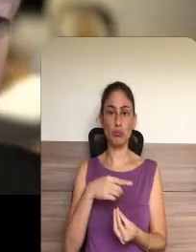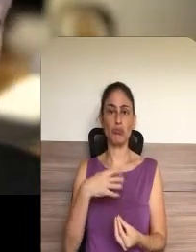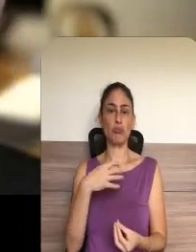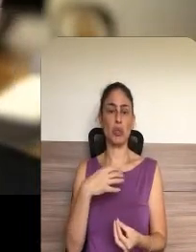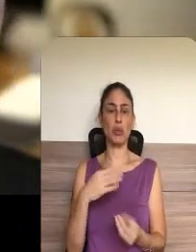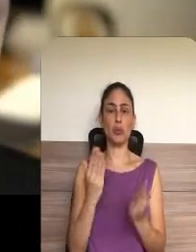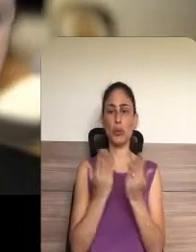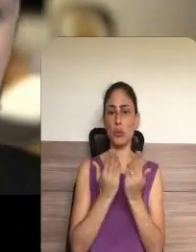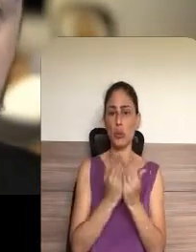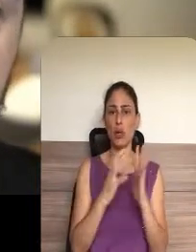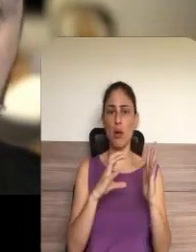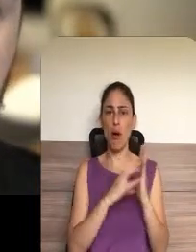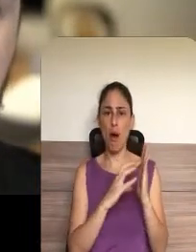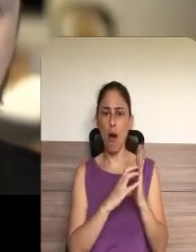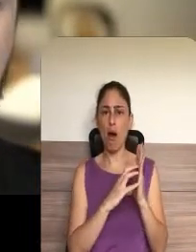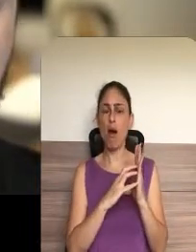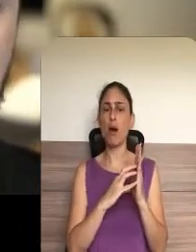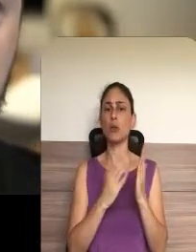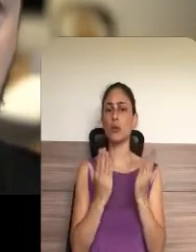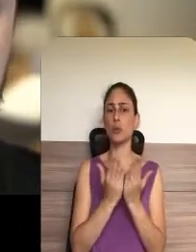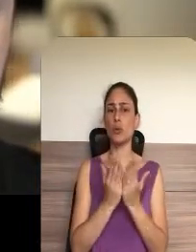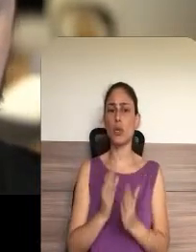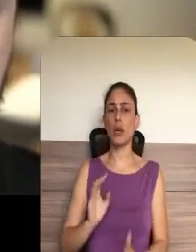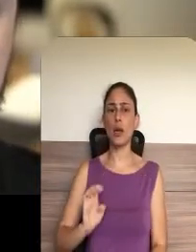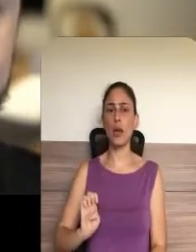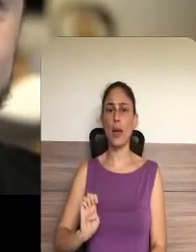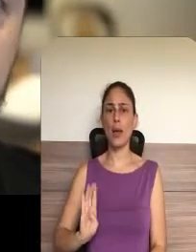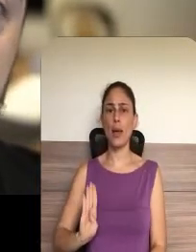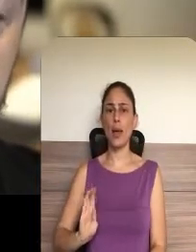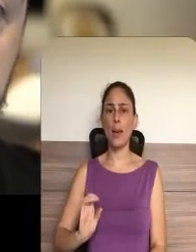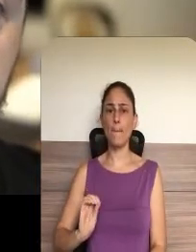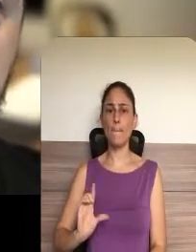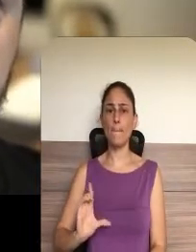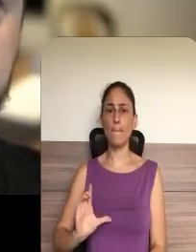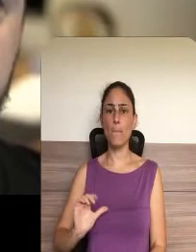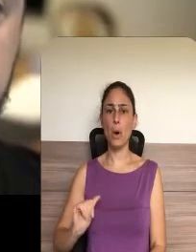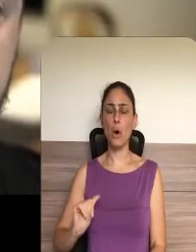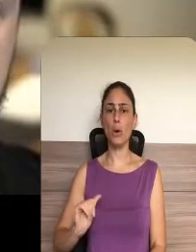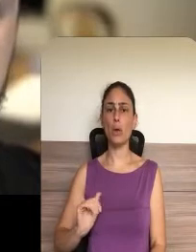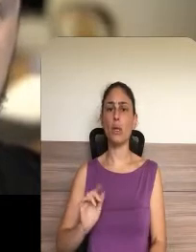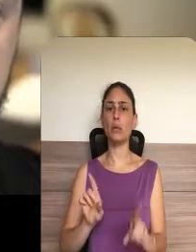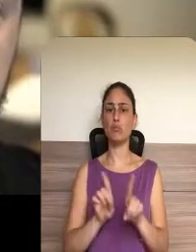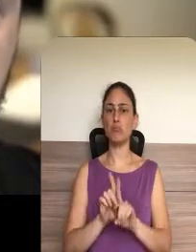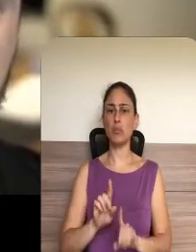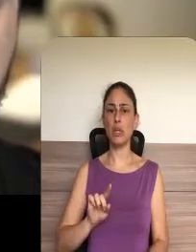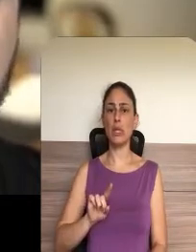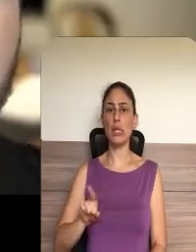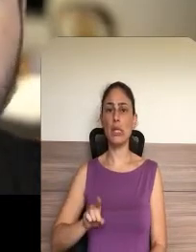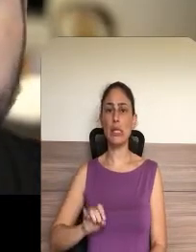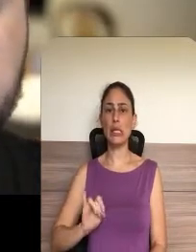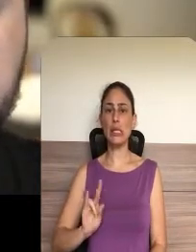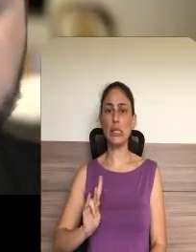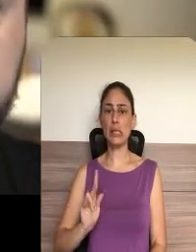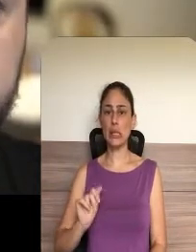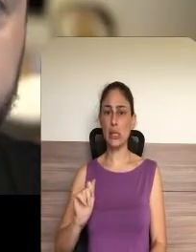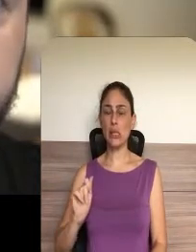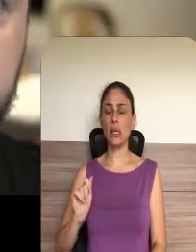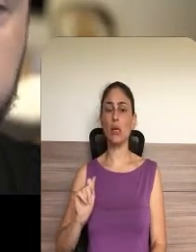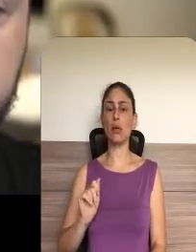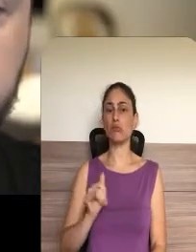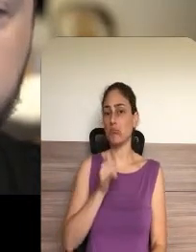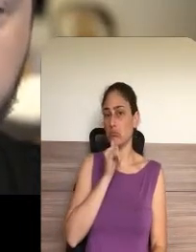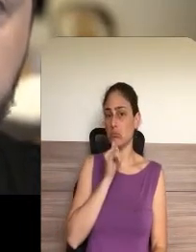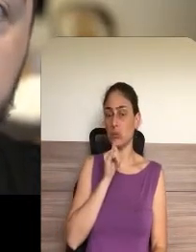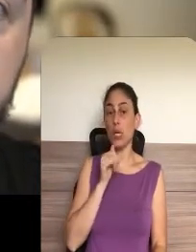estudei HIV, eu estudei Ebola, eu estudei Zika, vários desses vírus. No caso do Zika, por